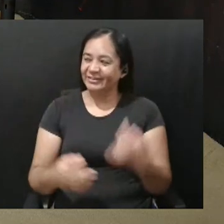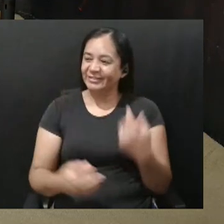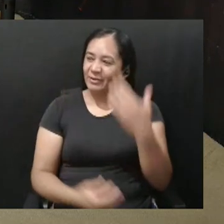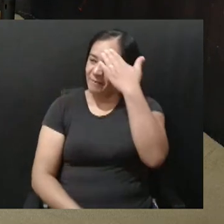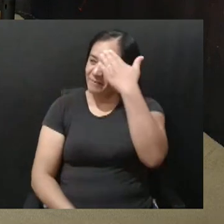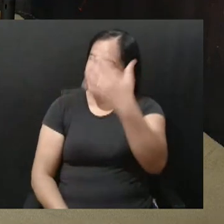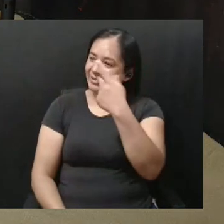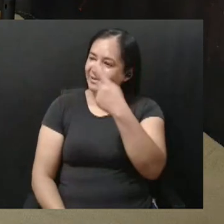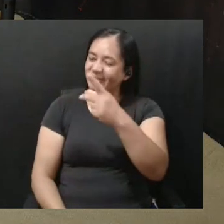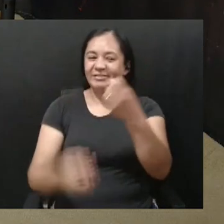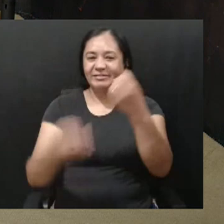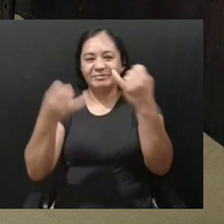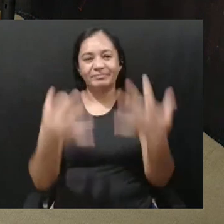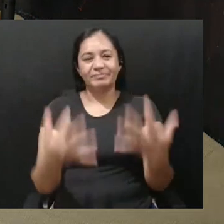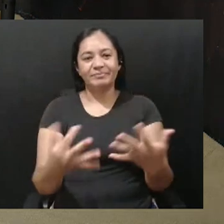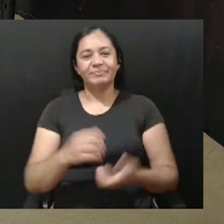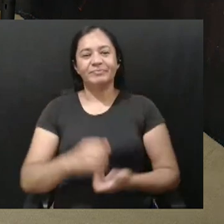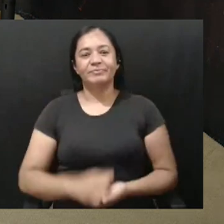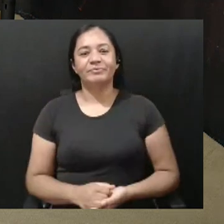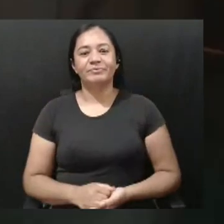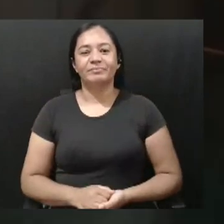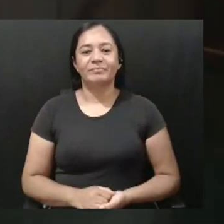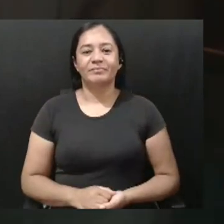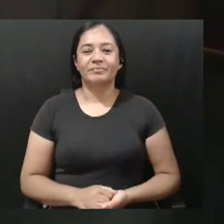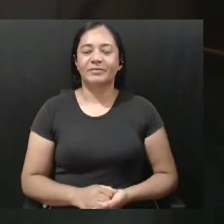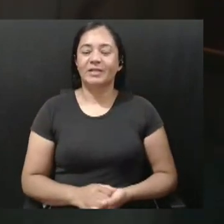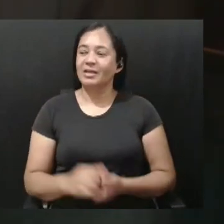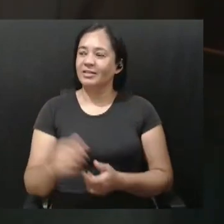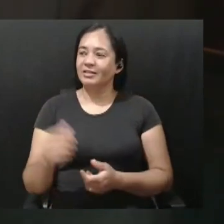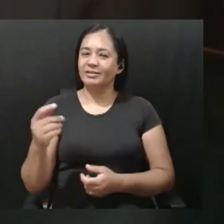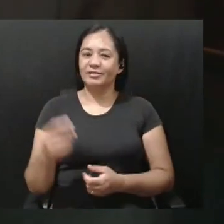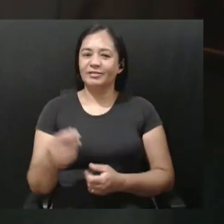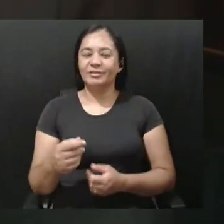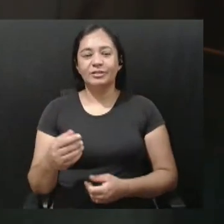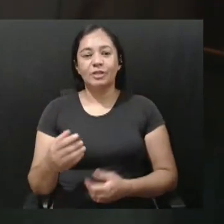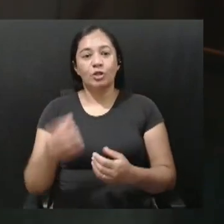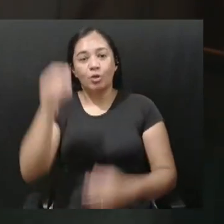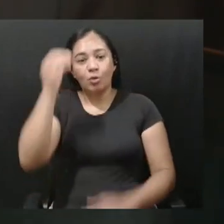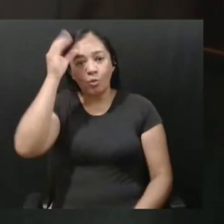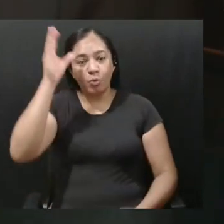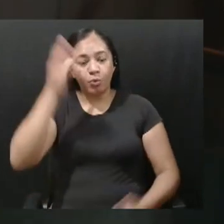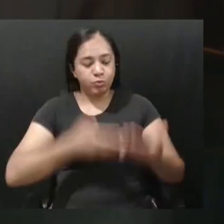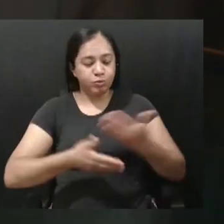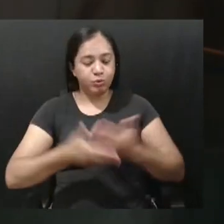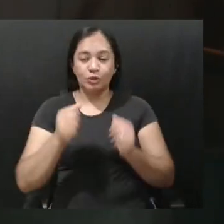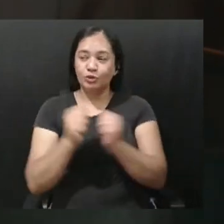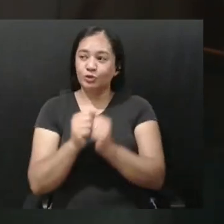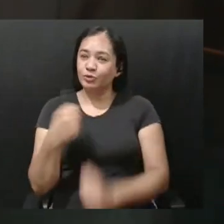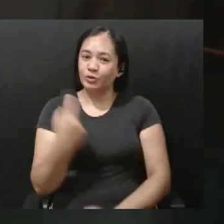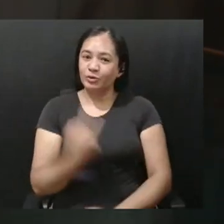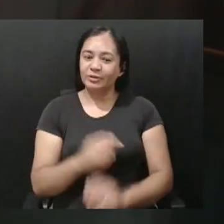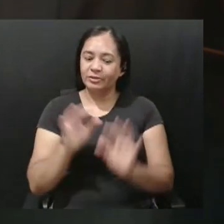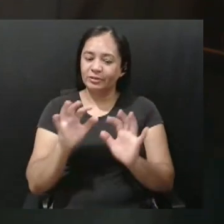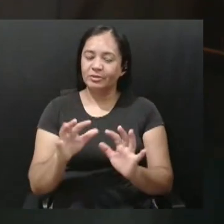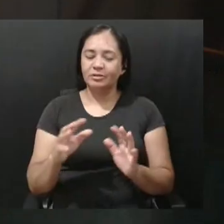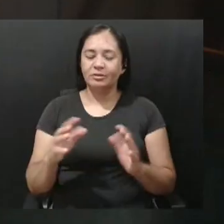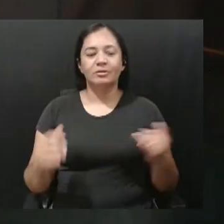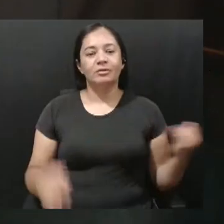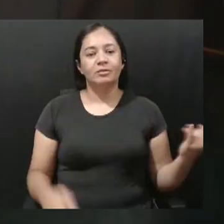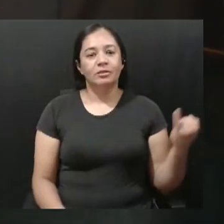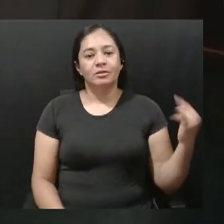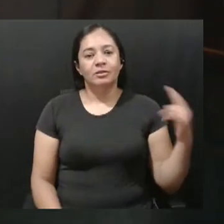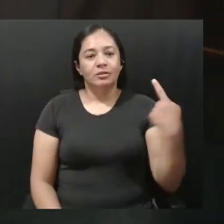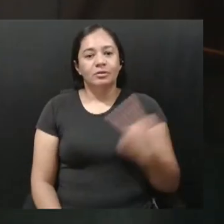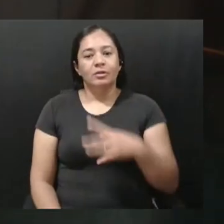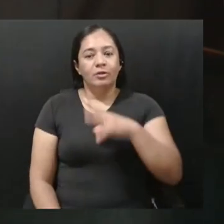entrega, obrigada pelas suas palavras. Dividir o conhecimento de vocês com a gente, isso é magnífico. A gente adora, a gente aprende todos